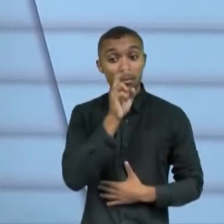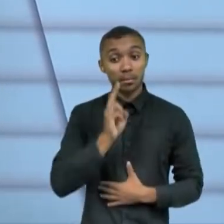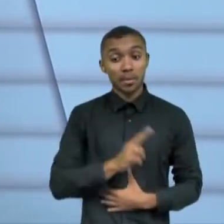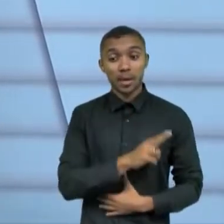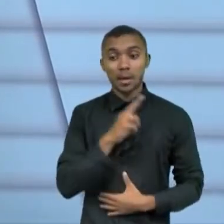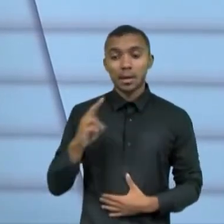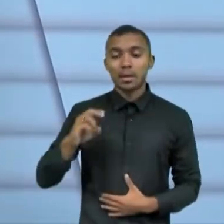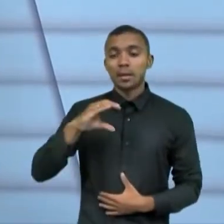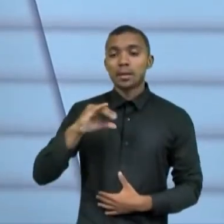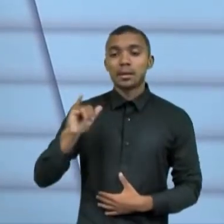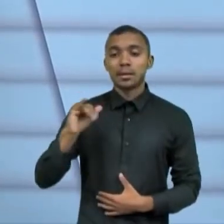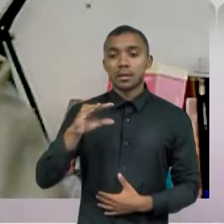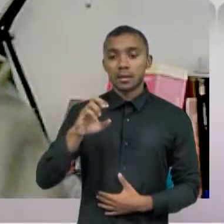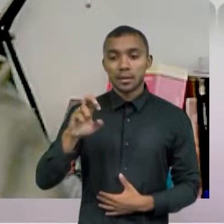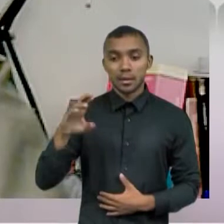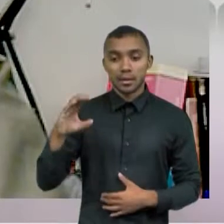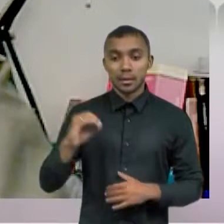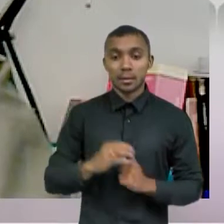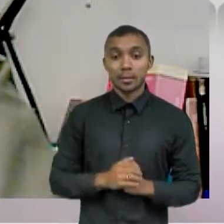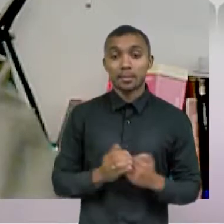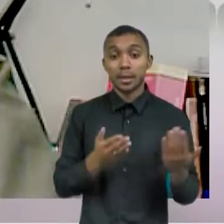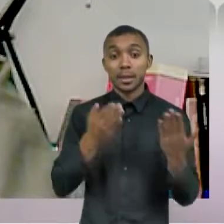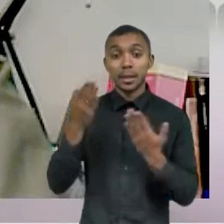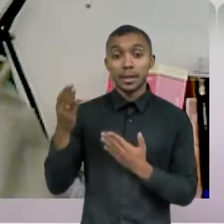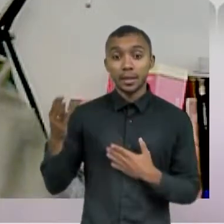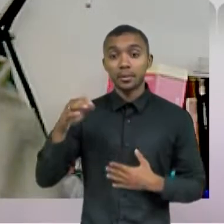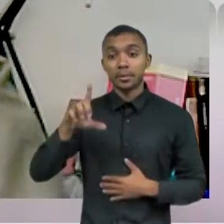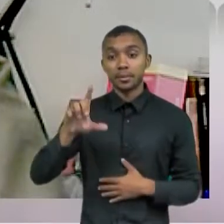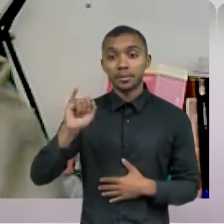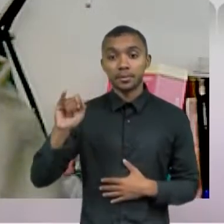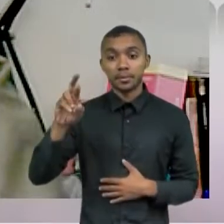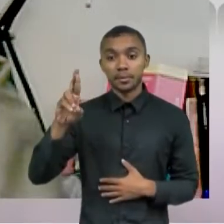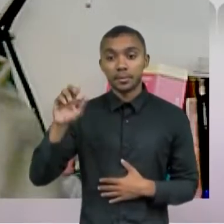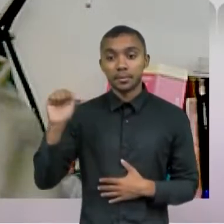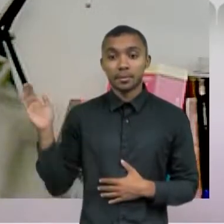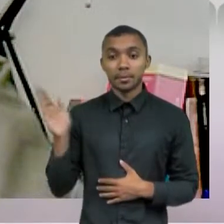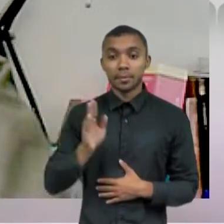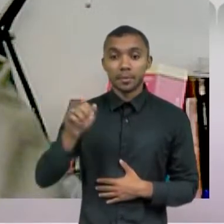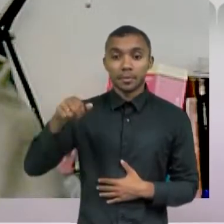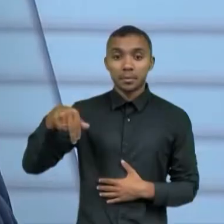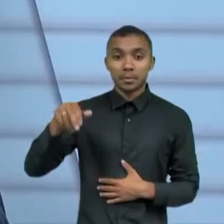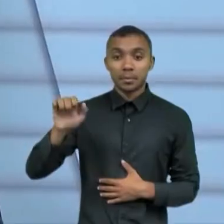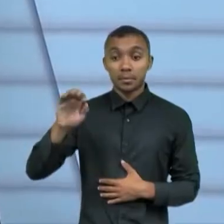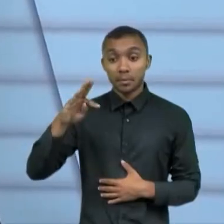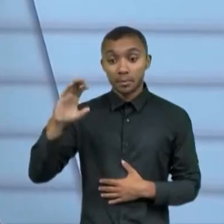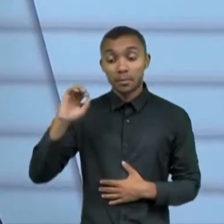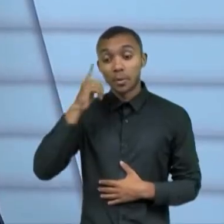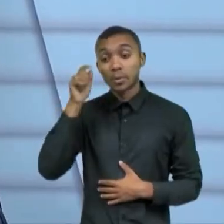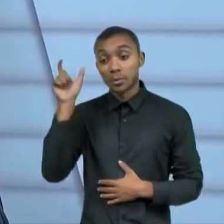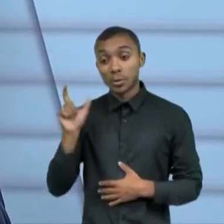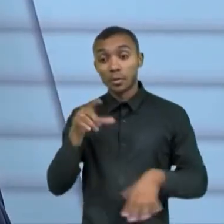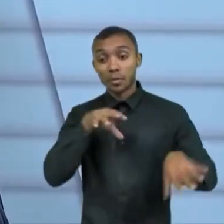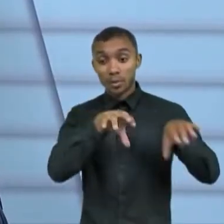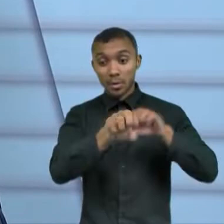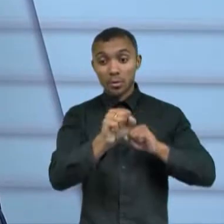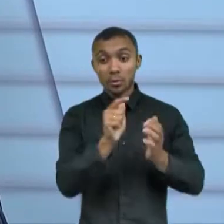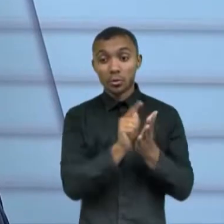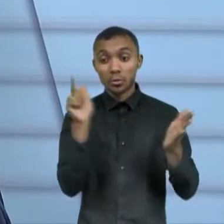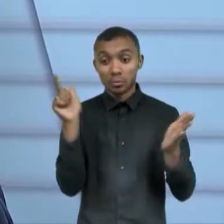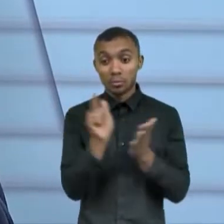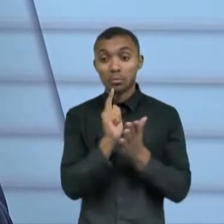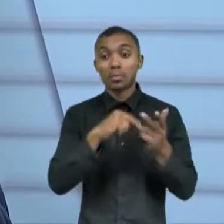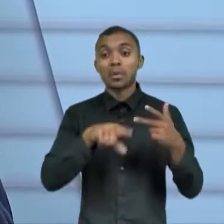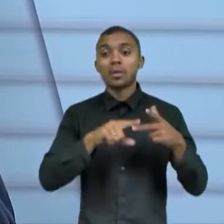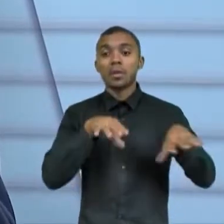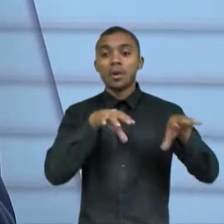Romão Batista. Lira Neto é o meu convidado no programa Questão de Ordem. O Lira é escritor, é jornalista, formado